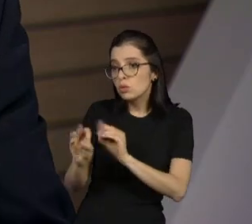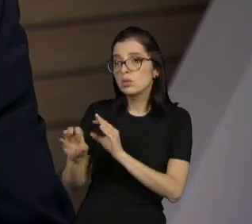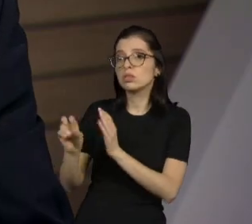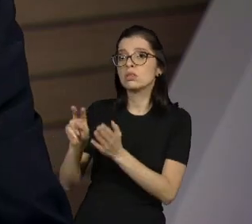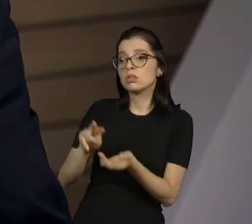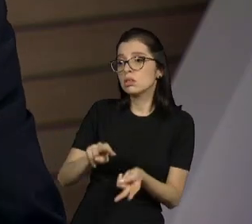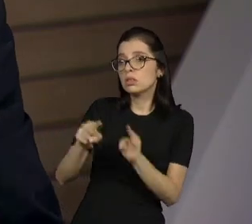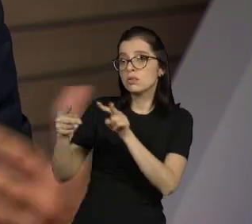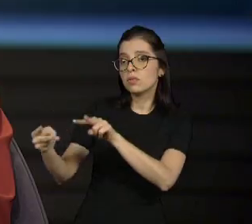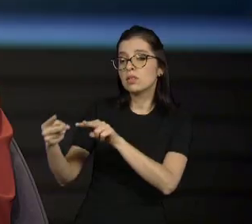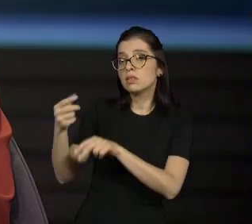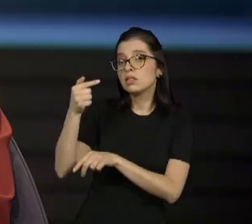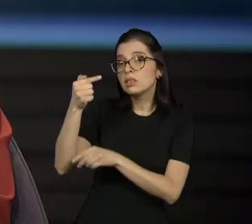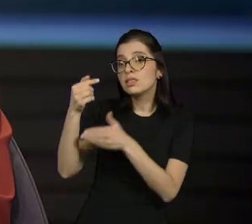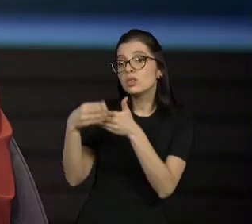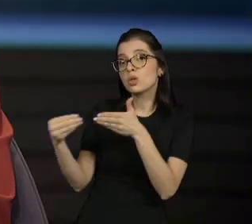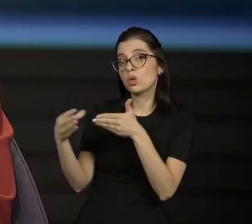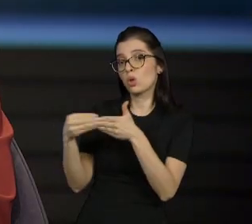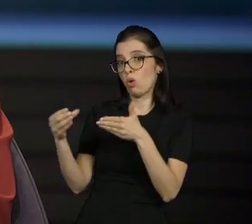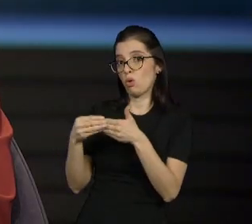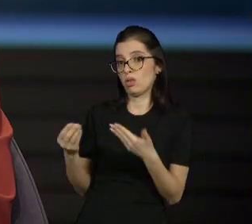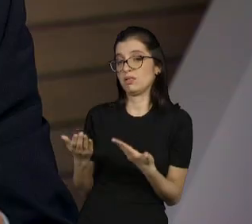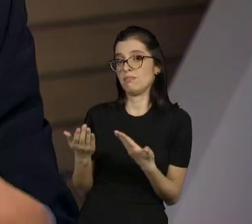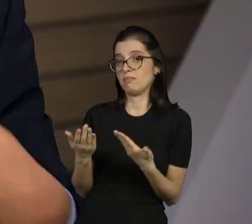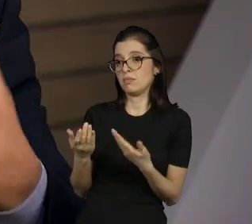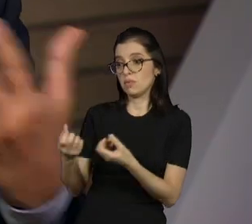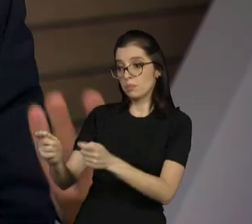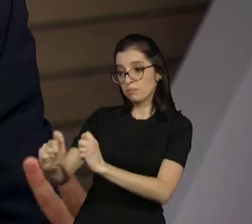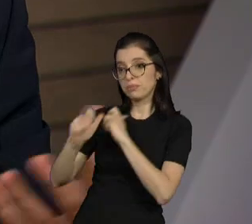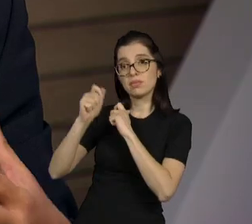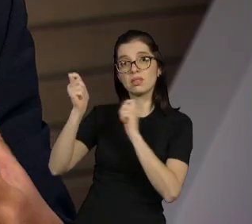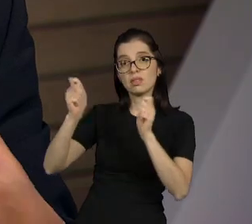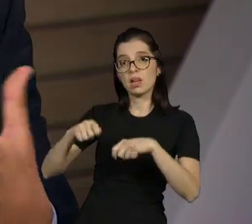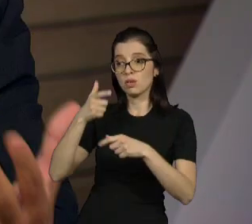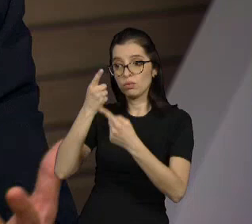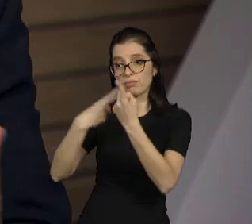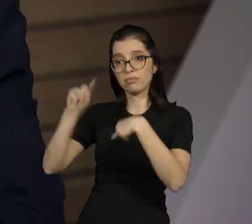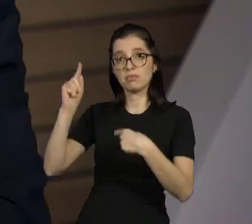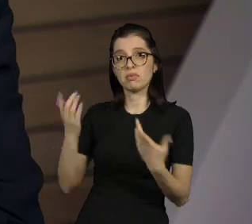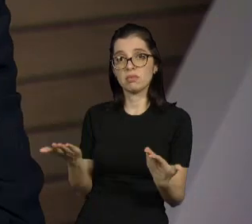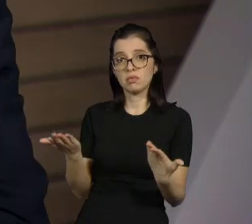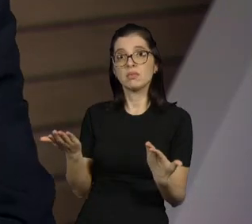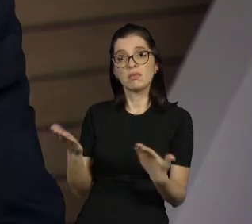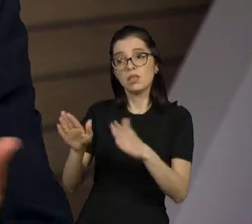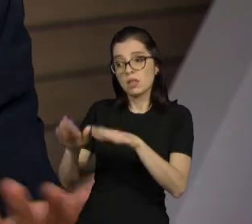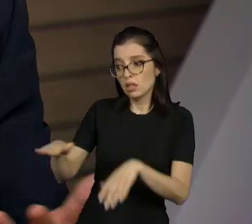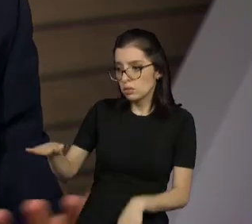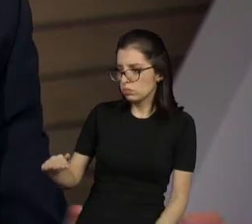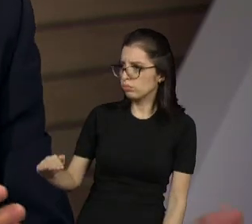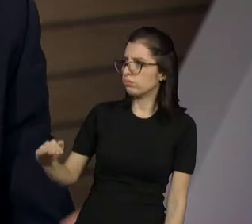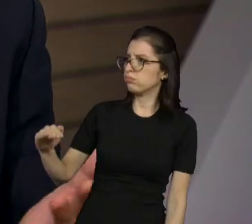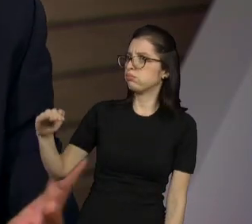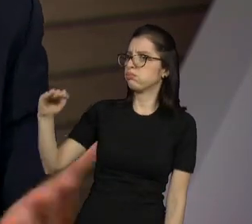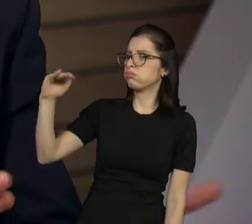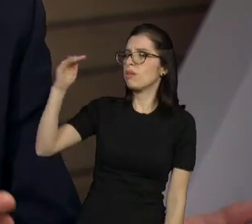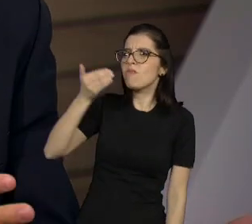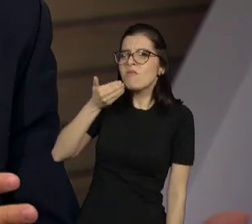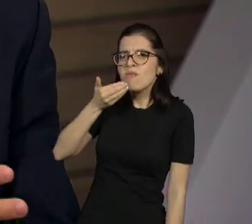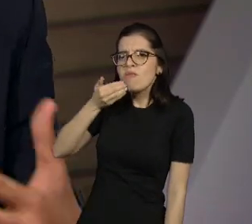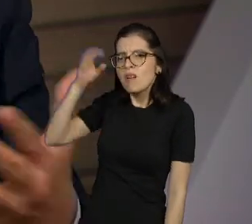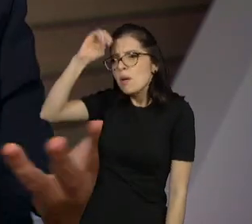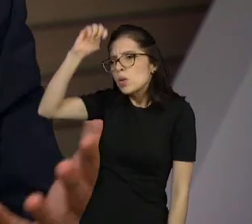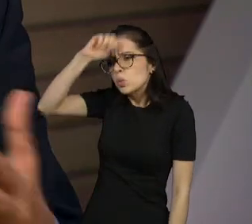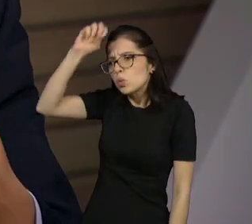da produtividade, seja por meio do bem-estar mesmo, né? De como essas crianças, depois de crescer e bem educadas, vão poder